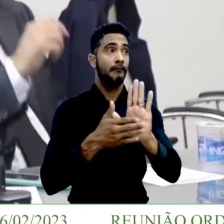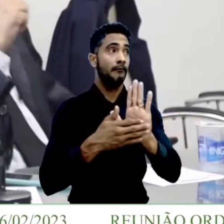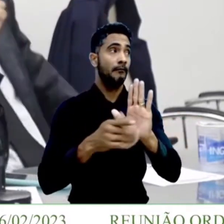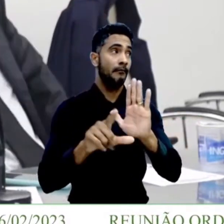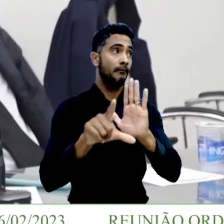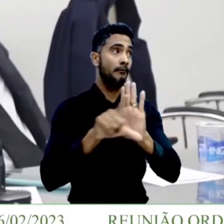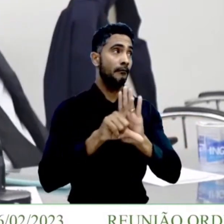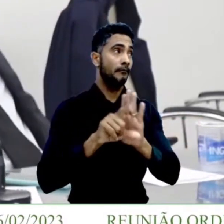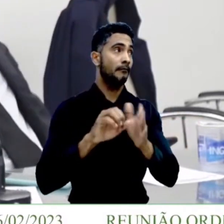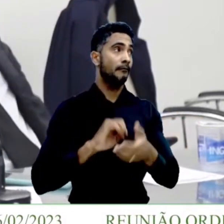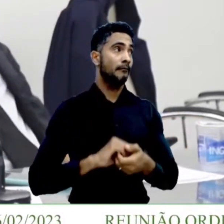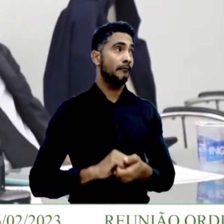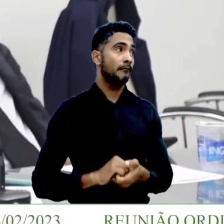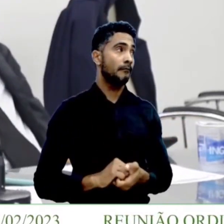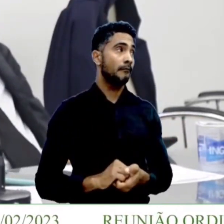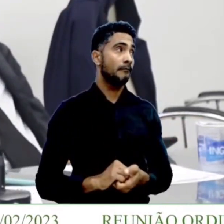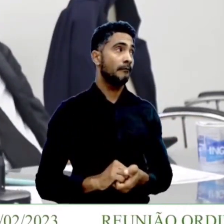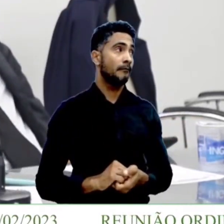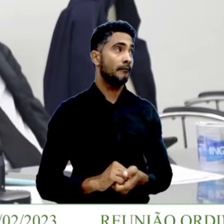ouvi na hora.